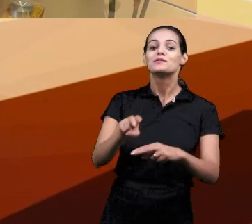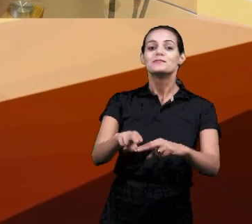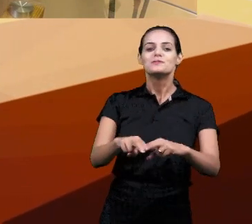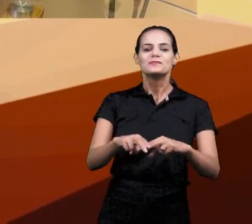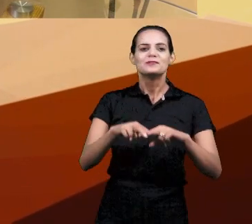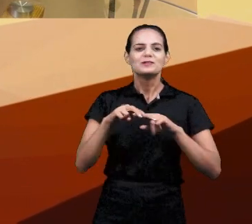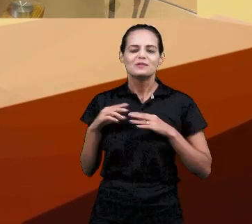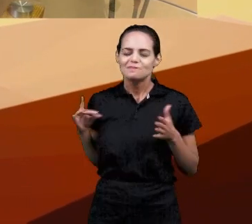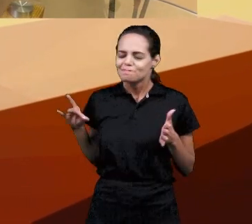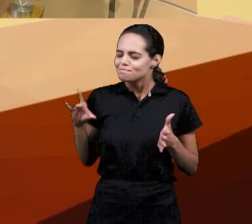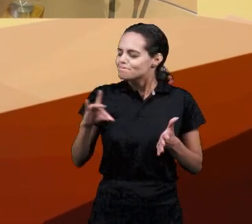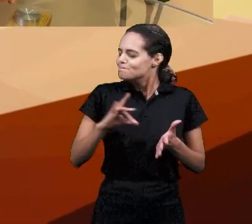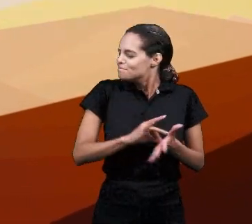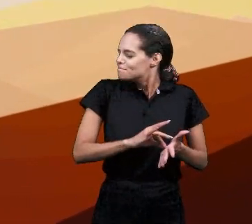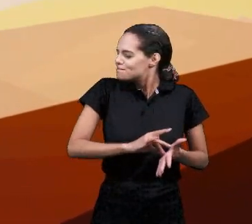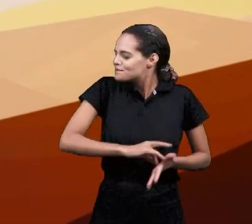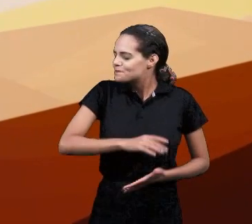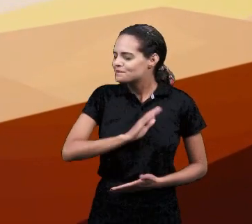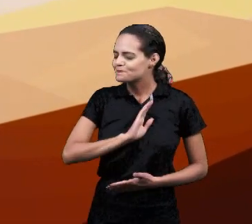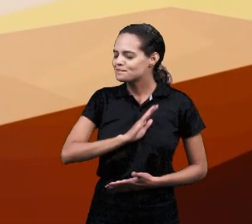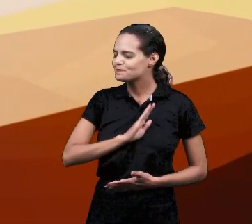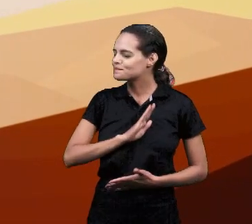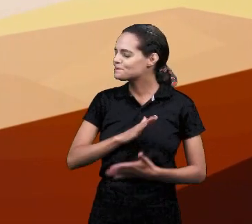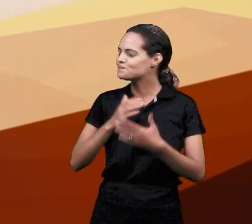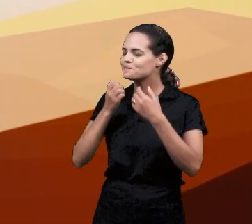é a mais sincera expressão